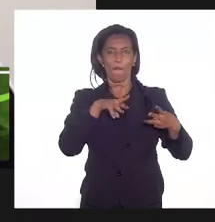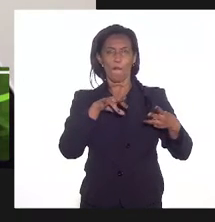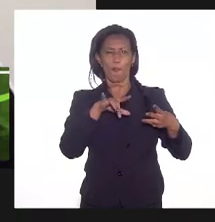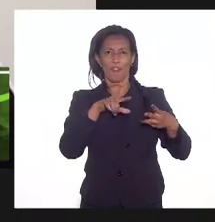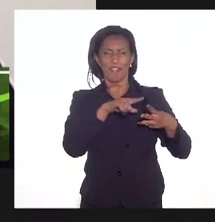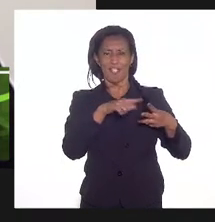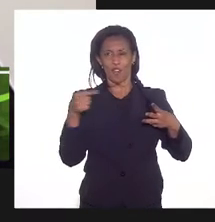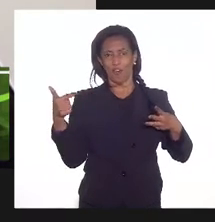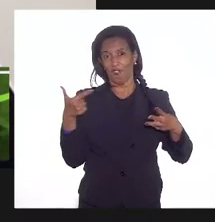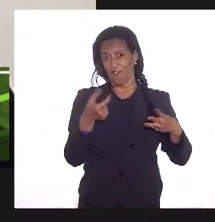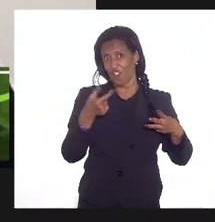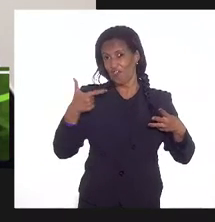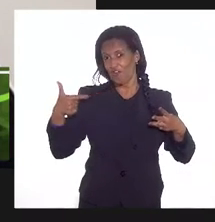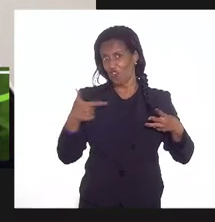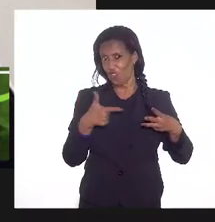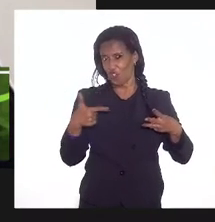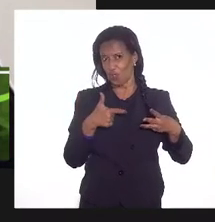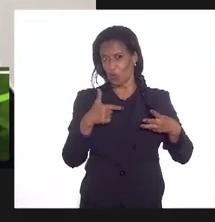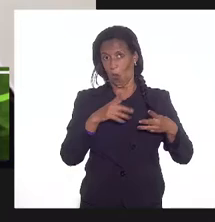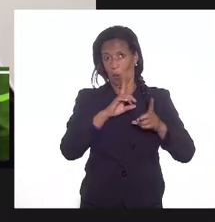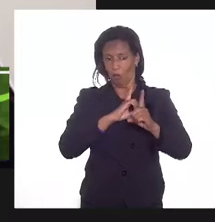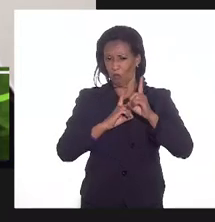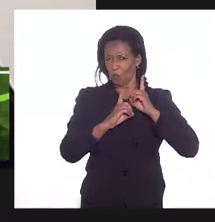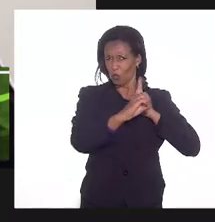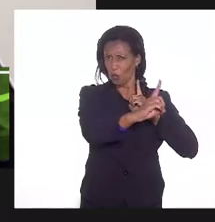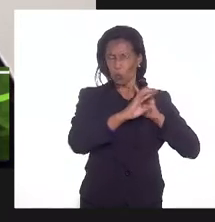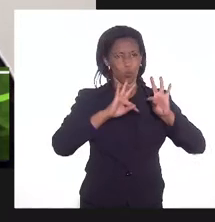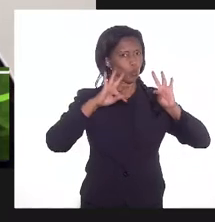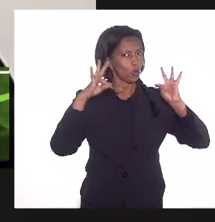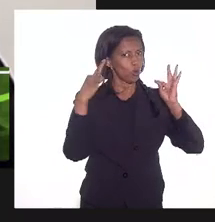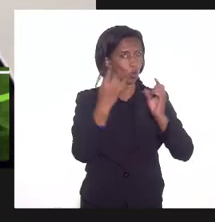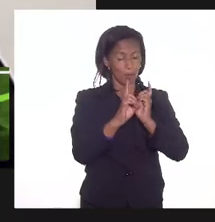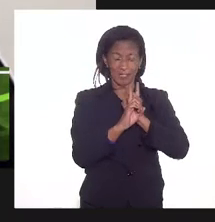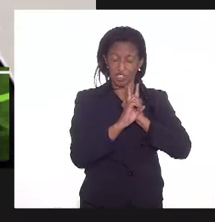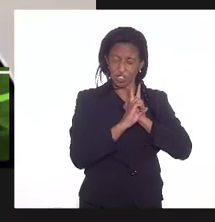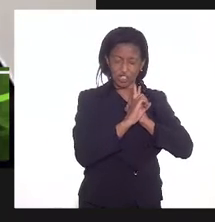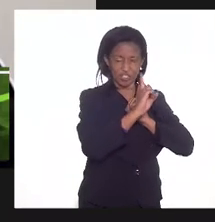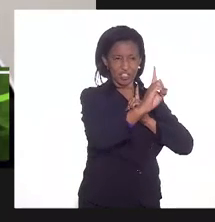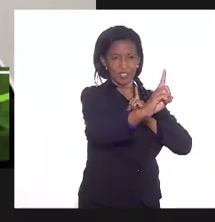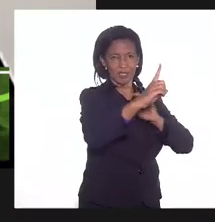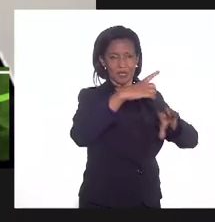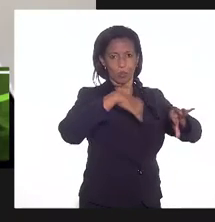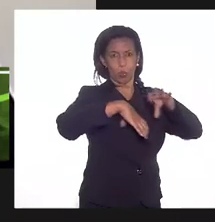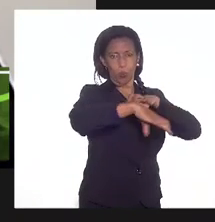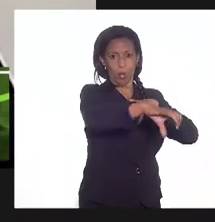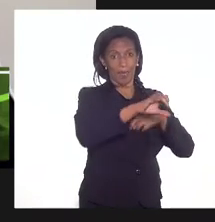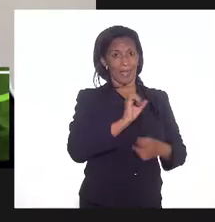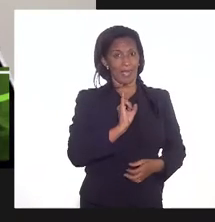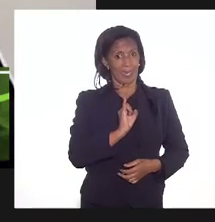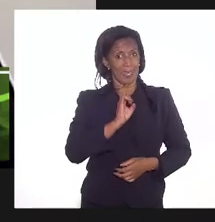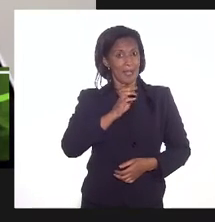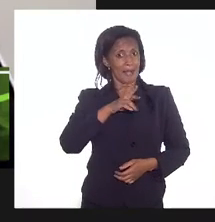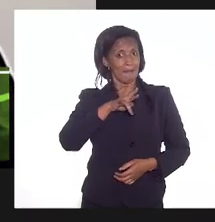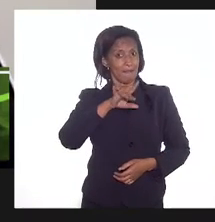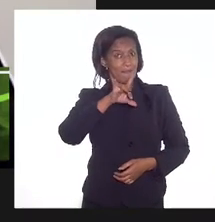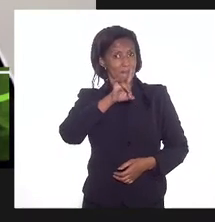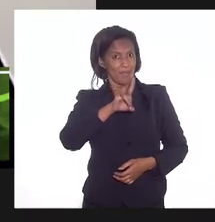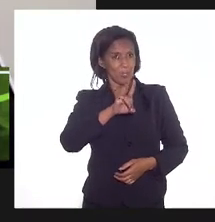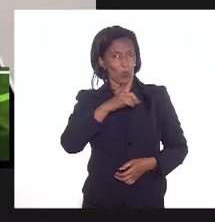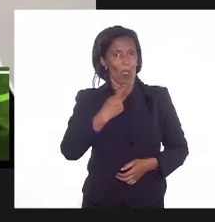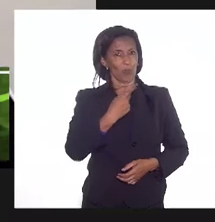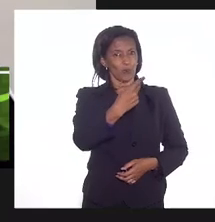2022 totalmente online que é o à distância um híbrido que é a distância e